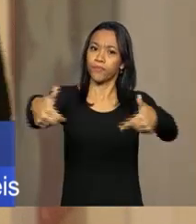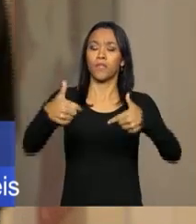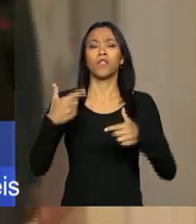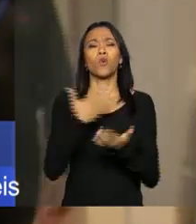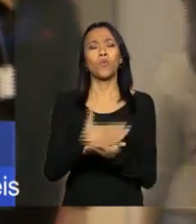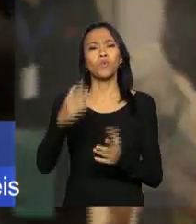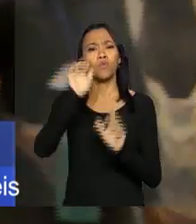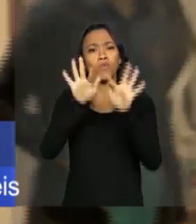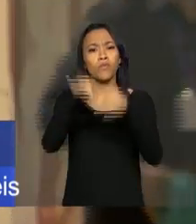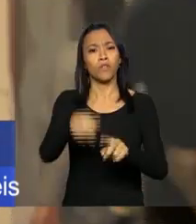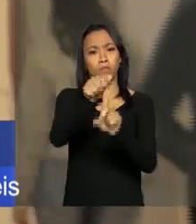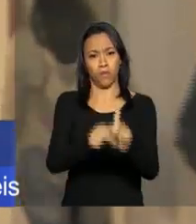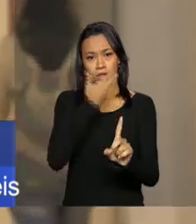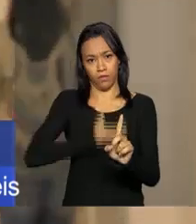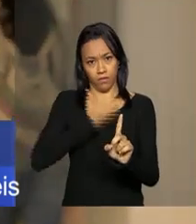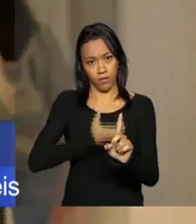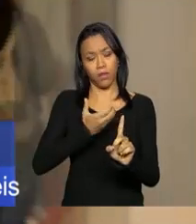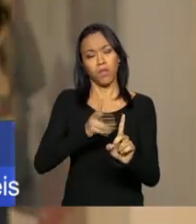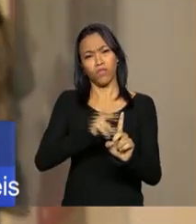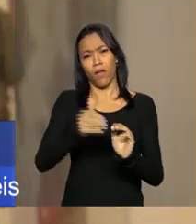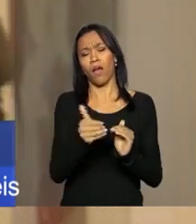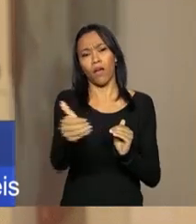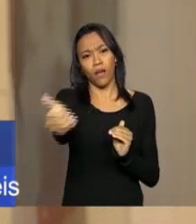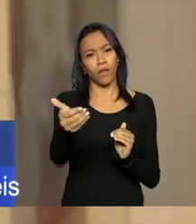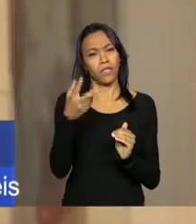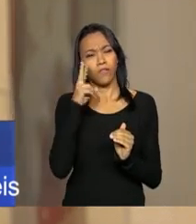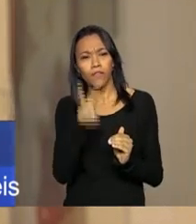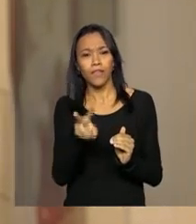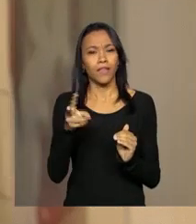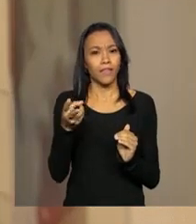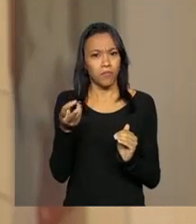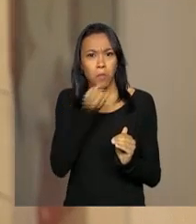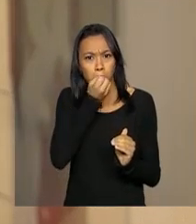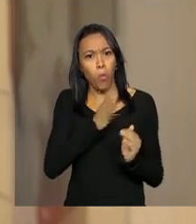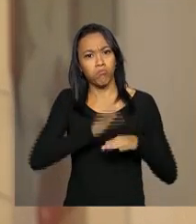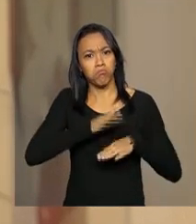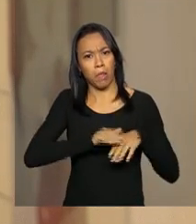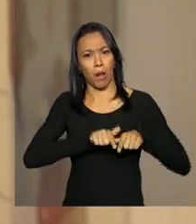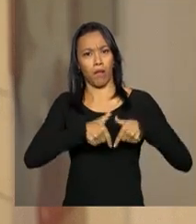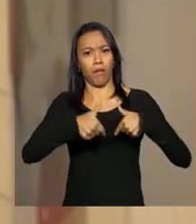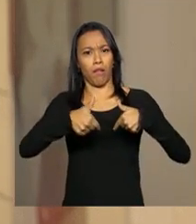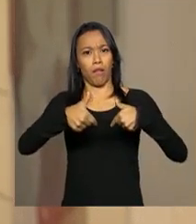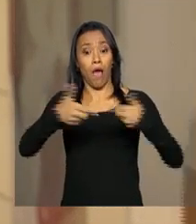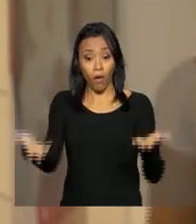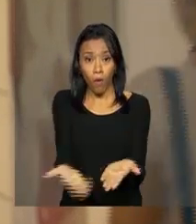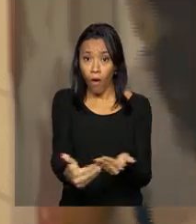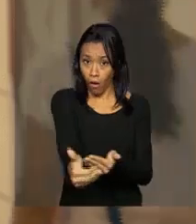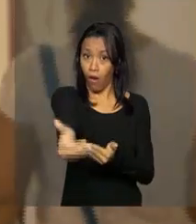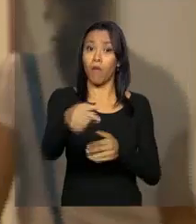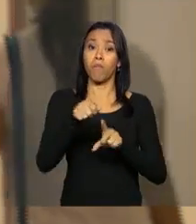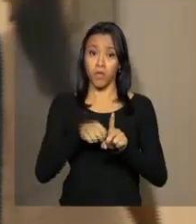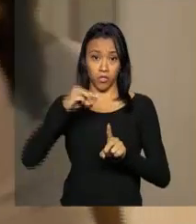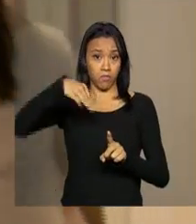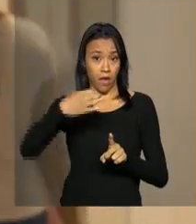final de dezembro nós devemos começar a observar os frutos deste trabalho agora nos meses de Março